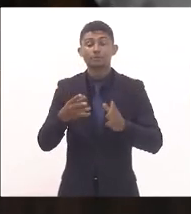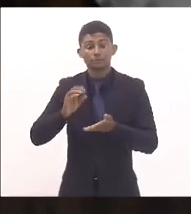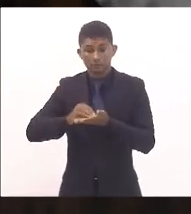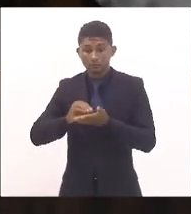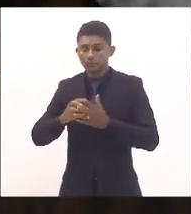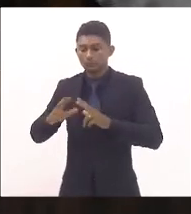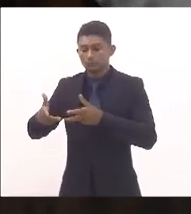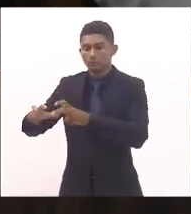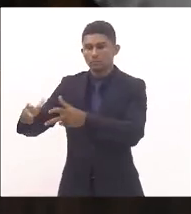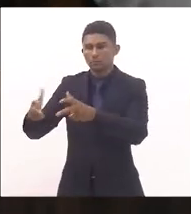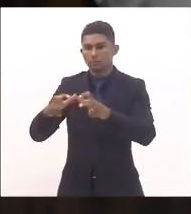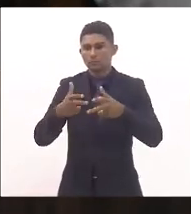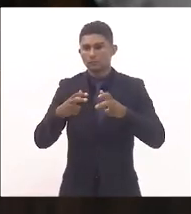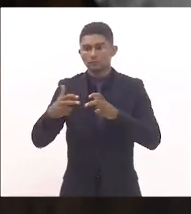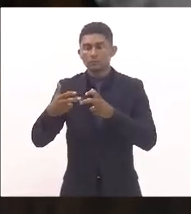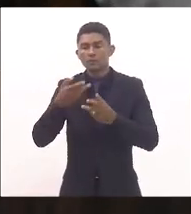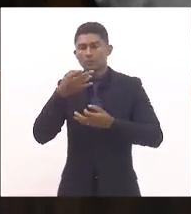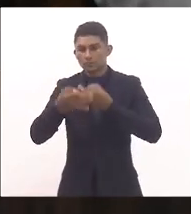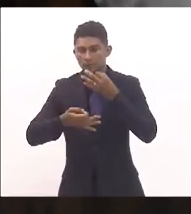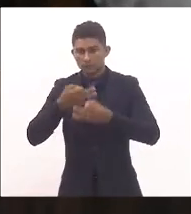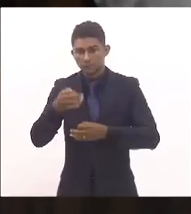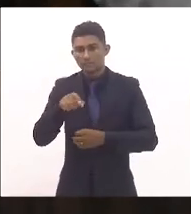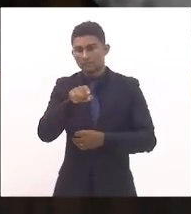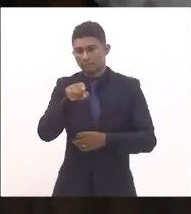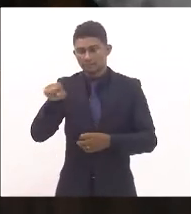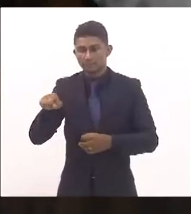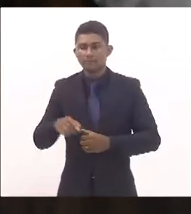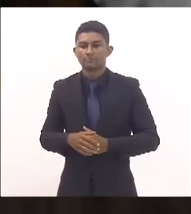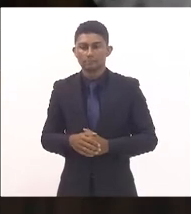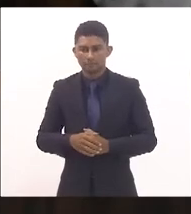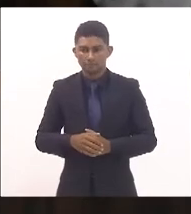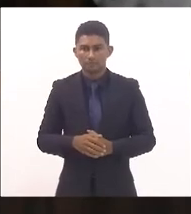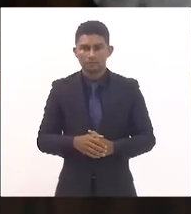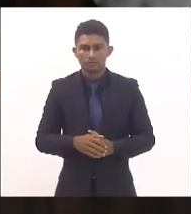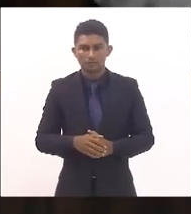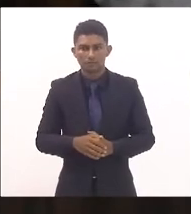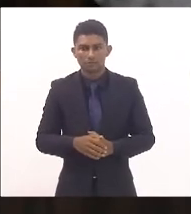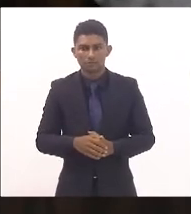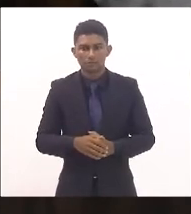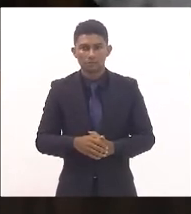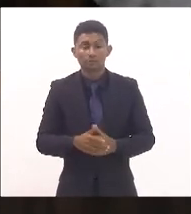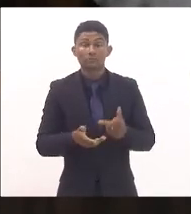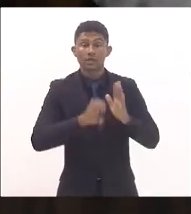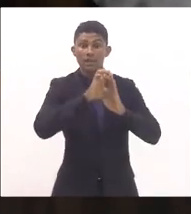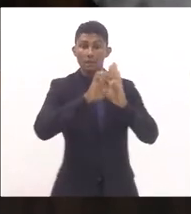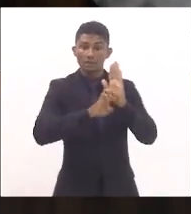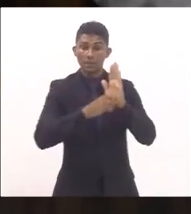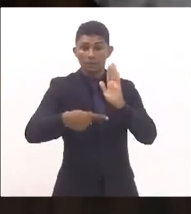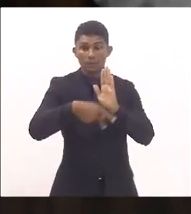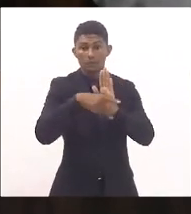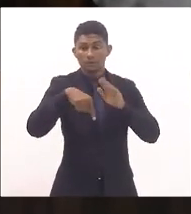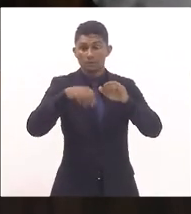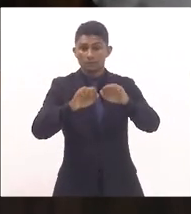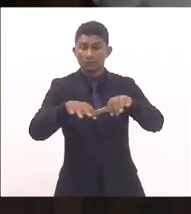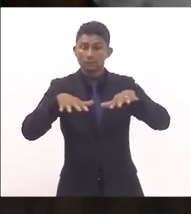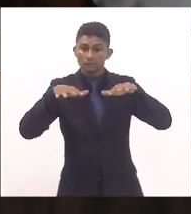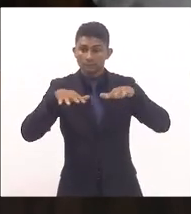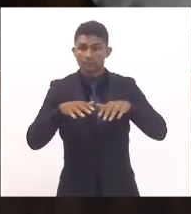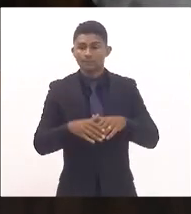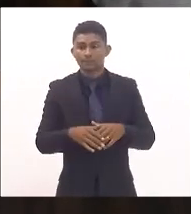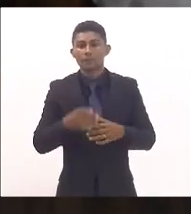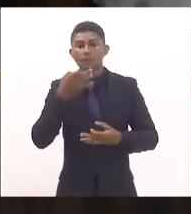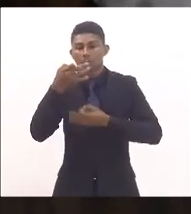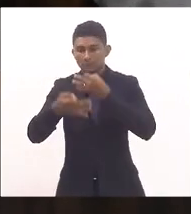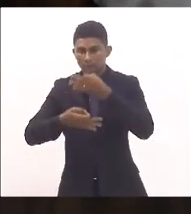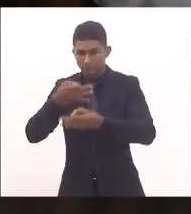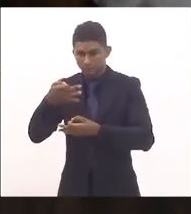de Cultura, de Economia, de Tributação e Orçamento, sobre as emendas de plenário. Antes de colheu o